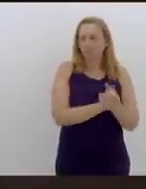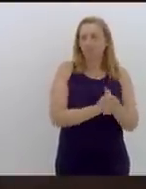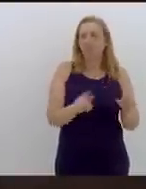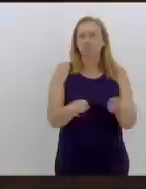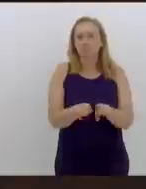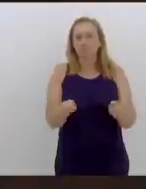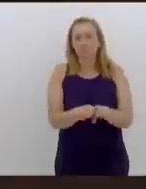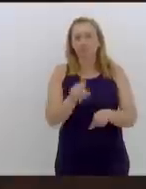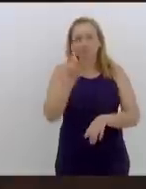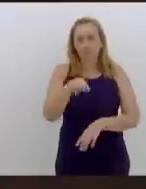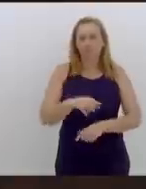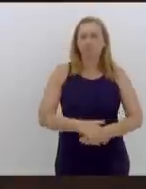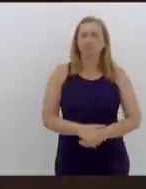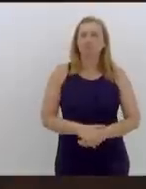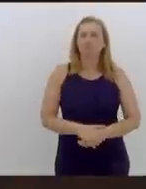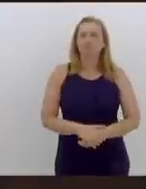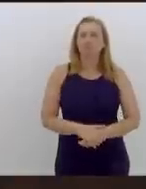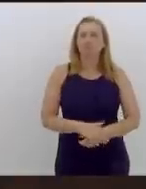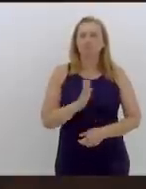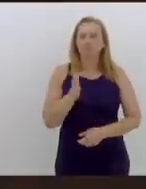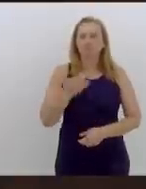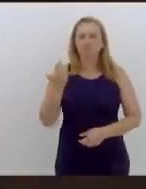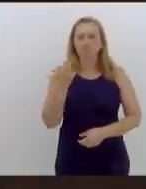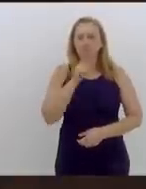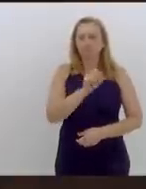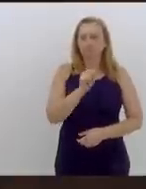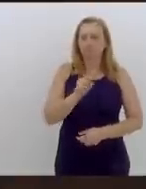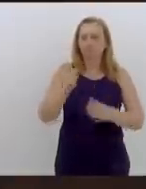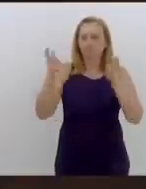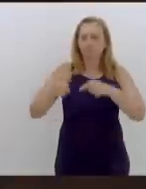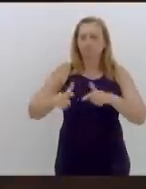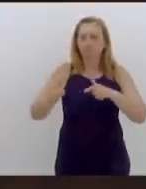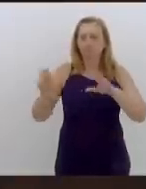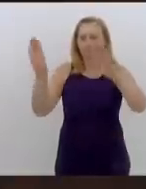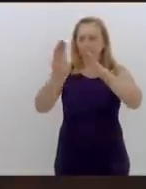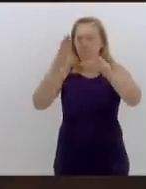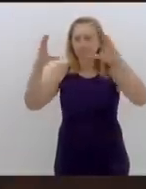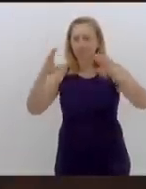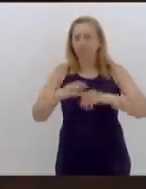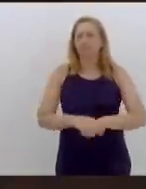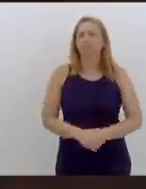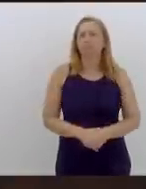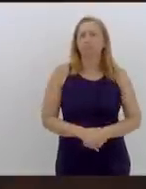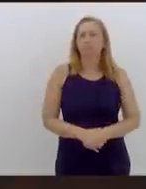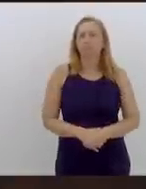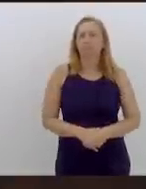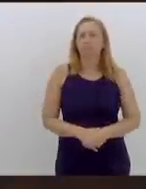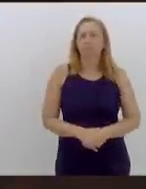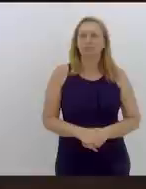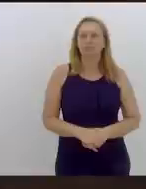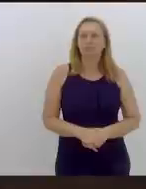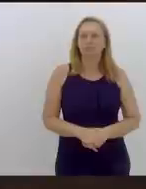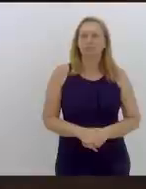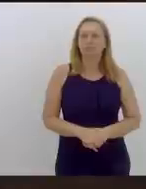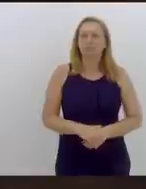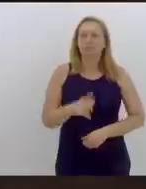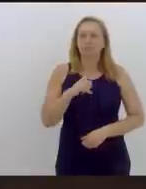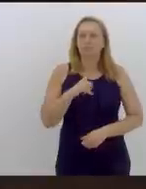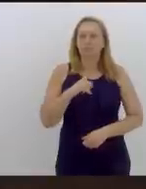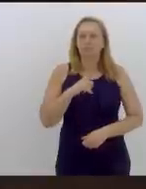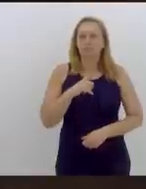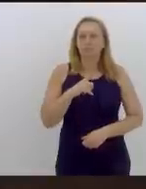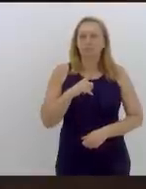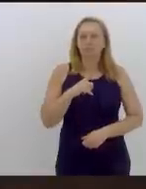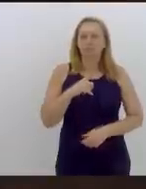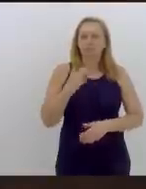é e ela ela já conseguiu o lugar dela No Céu né Por ter por ter aturar esse tempo inteiro